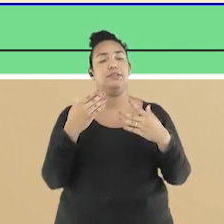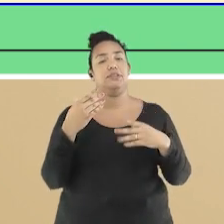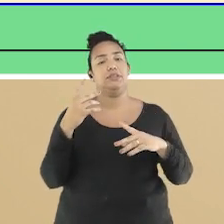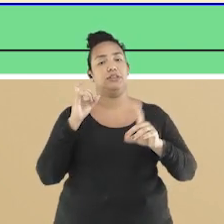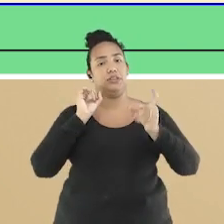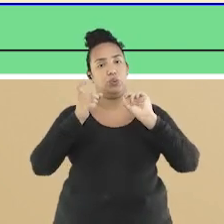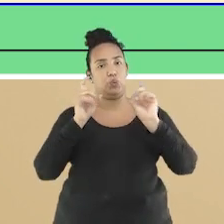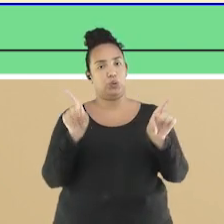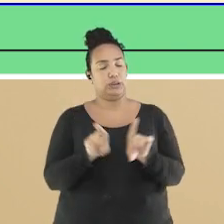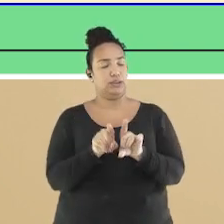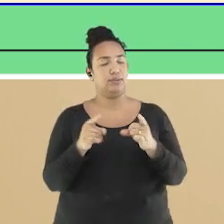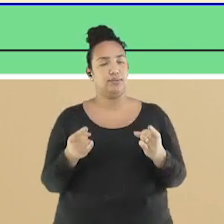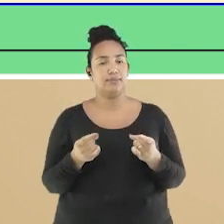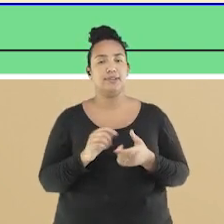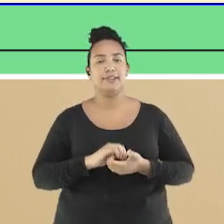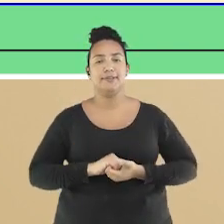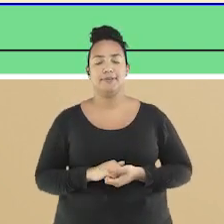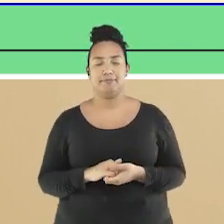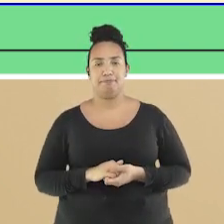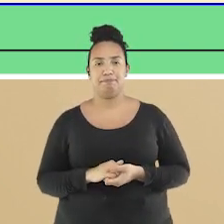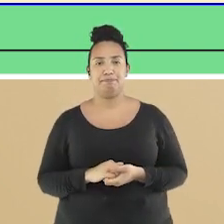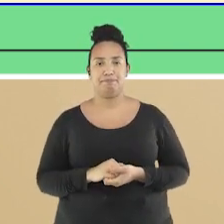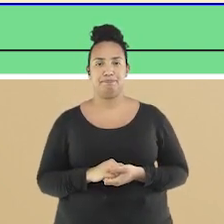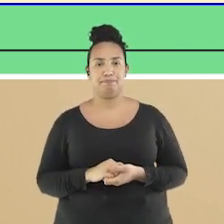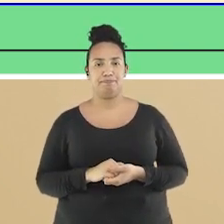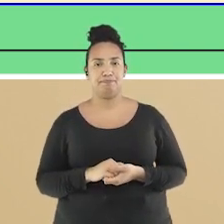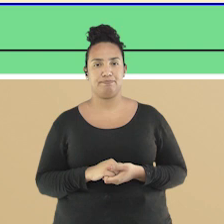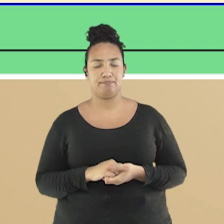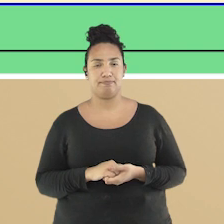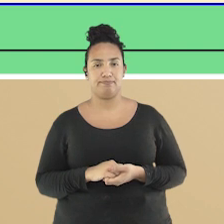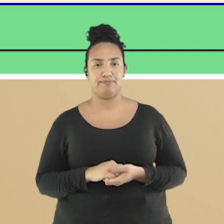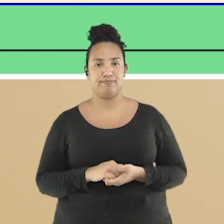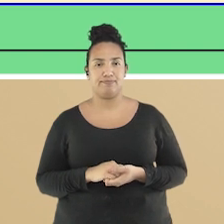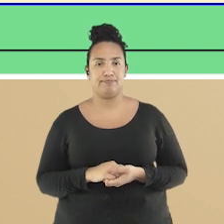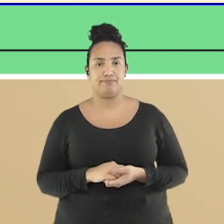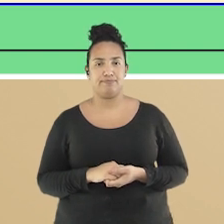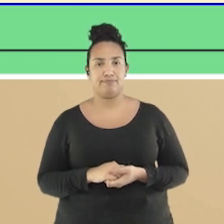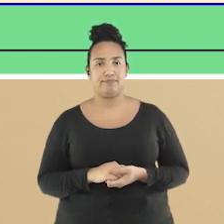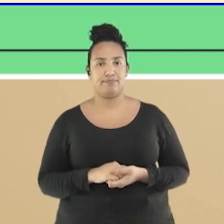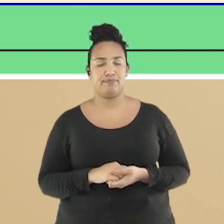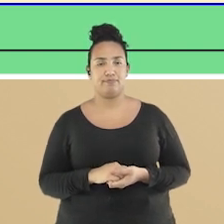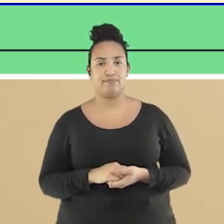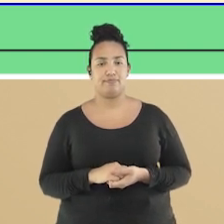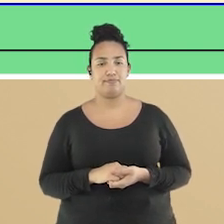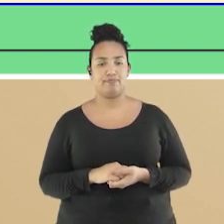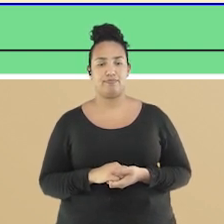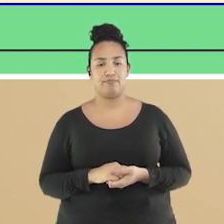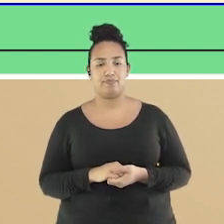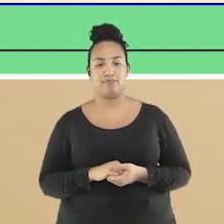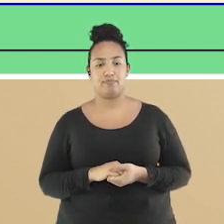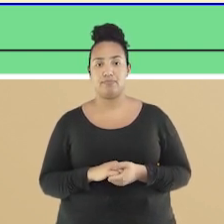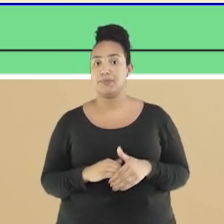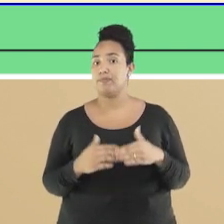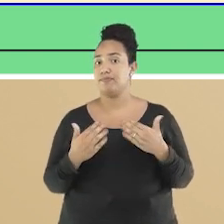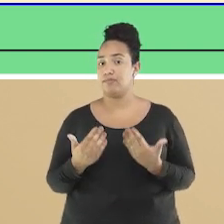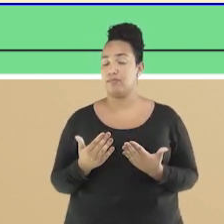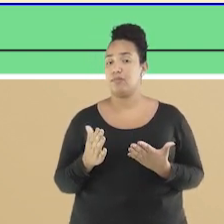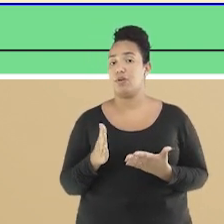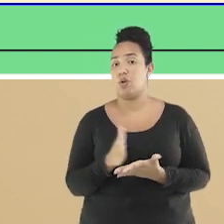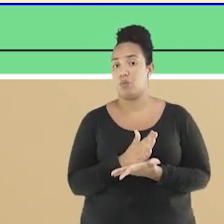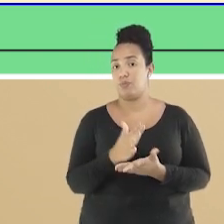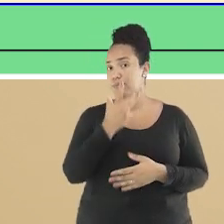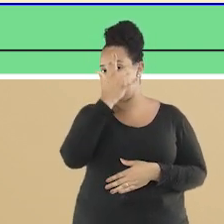públicas. For many Americans, particularly children and young adults, então, para muitos